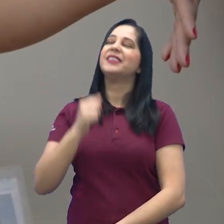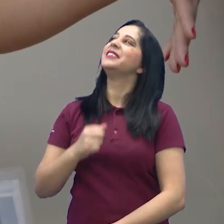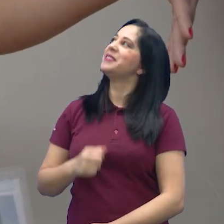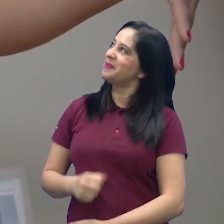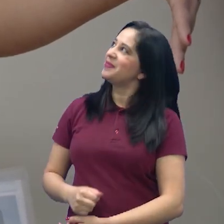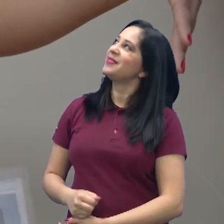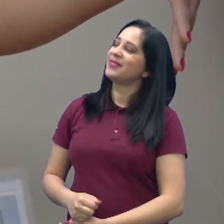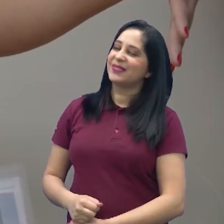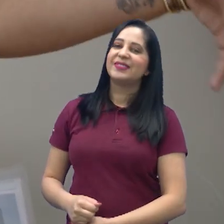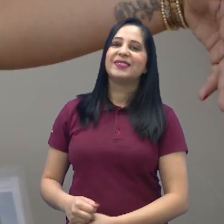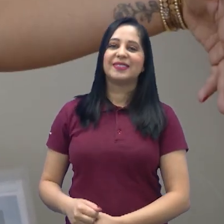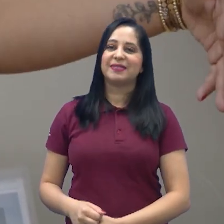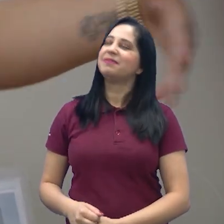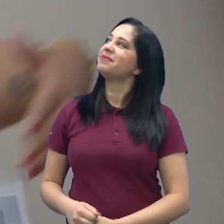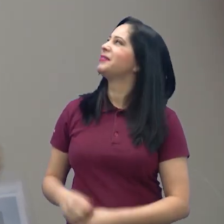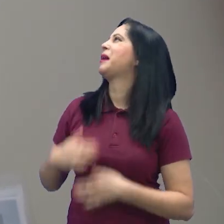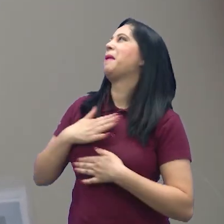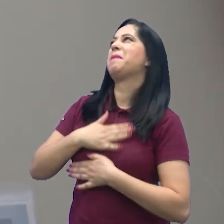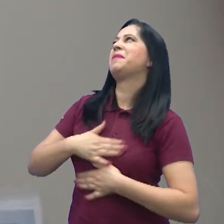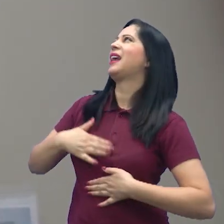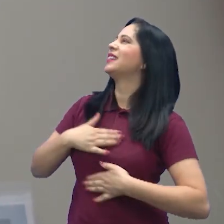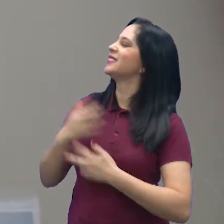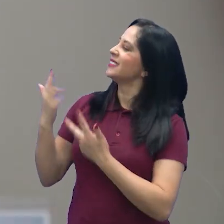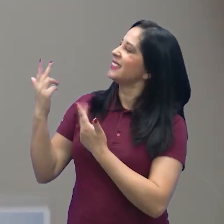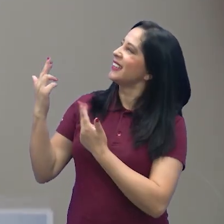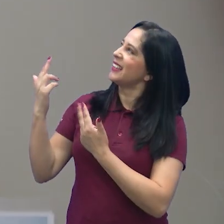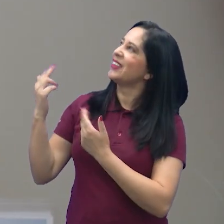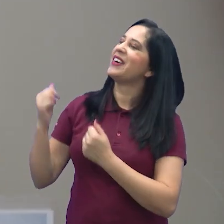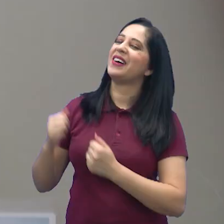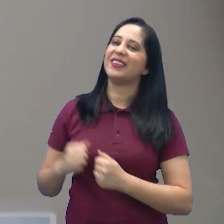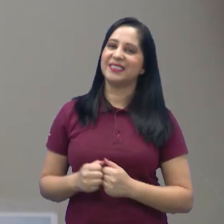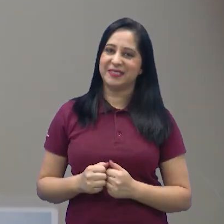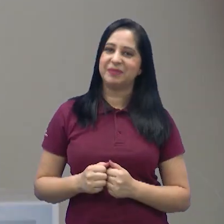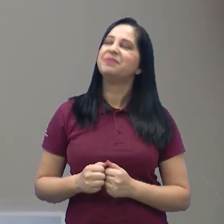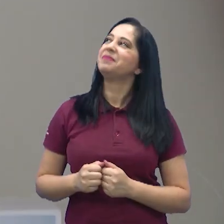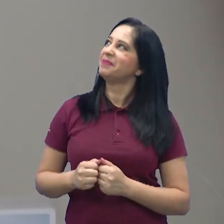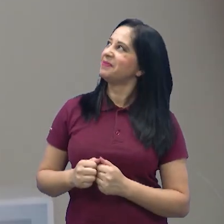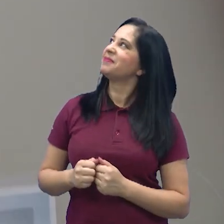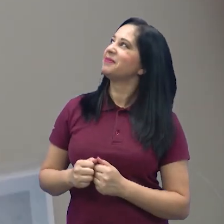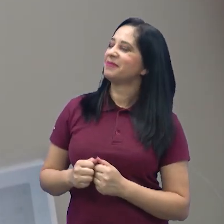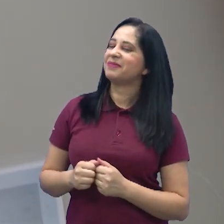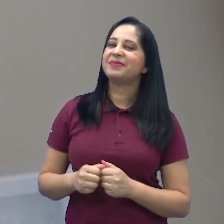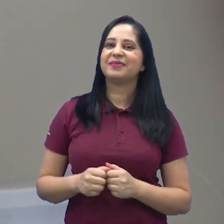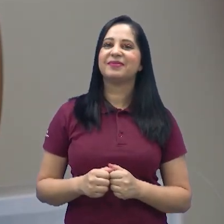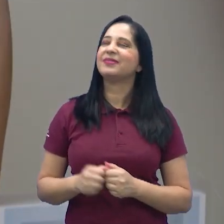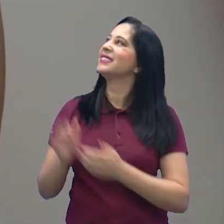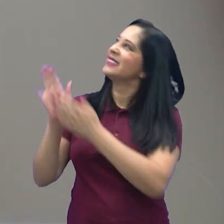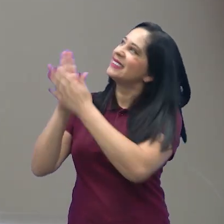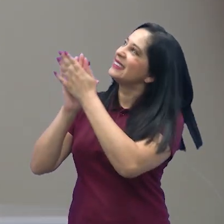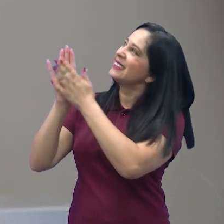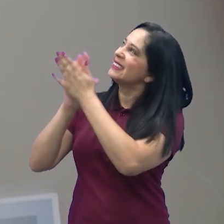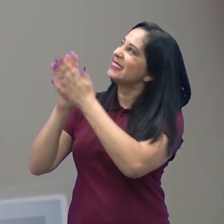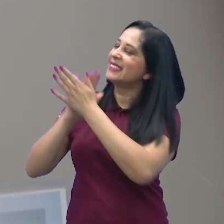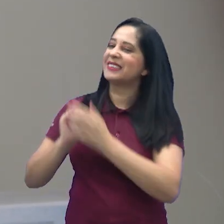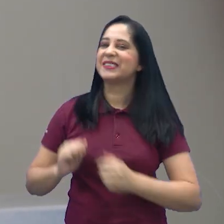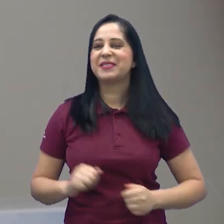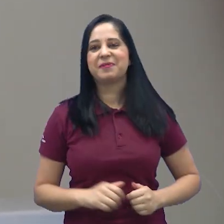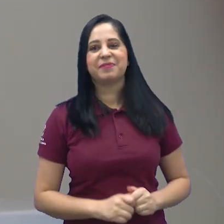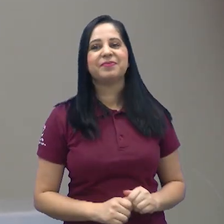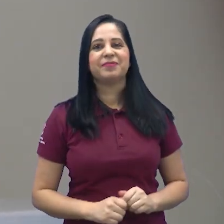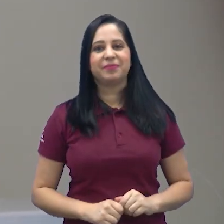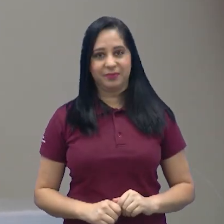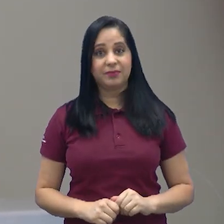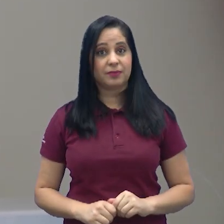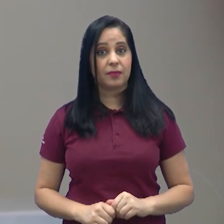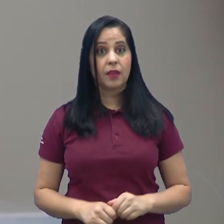Ana, é sempre um prazer enorme contar com você aqui, juntinho com a gente. Muito obrigada, viu? André, vamos começar.